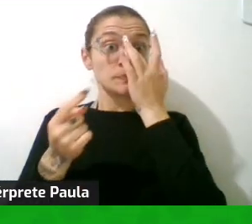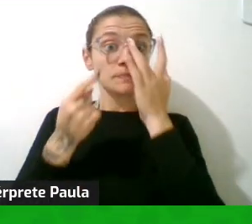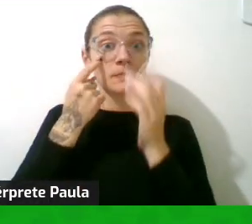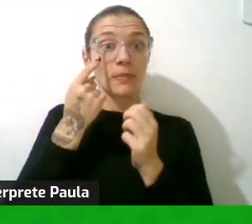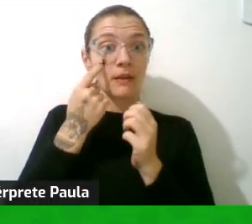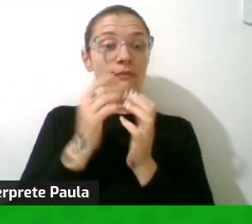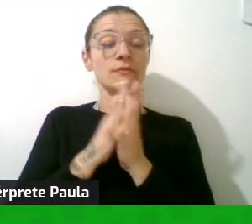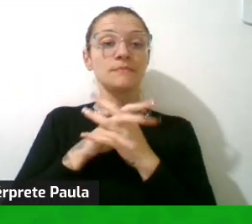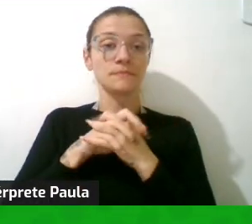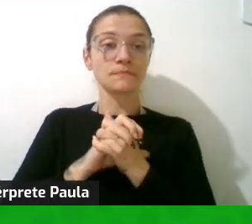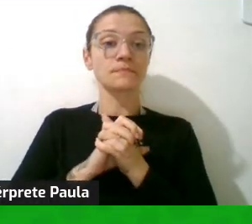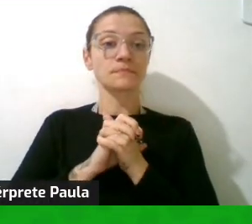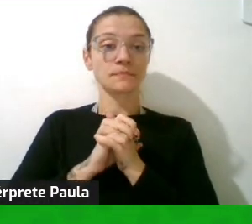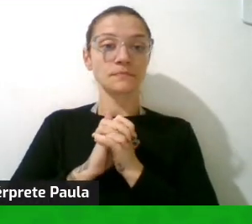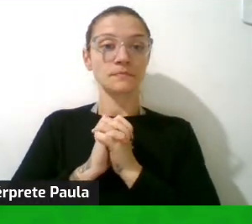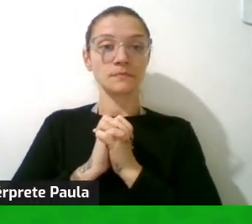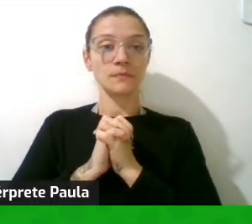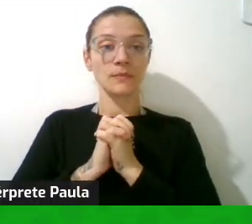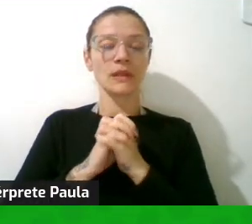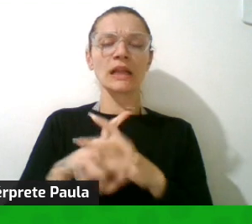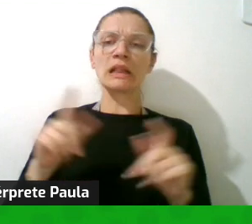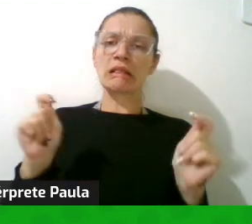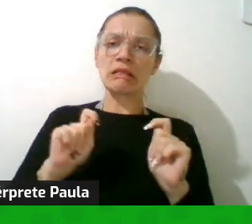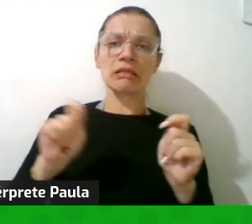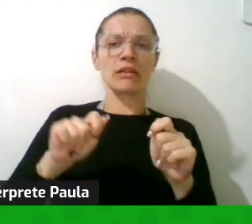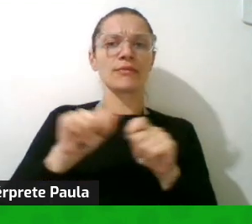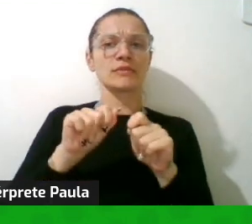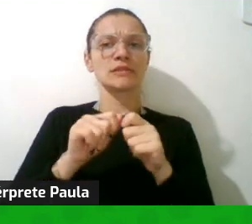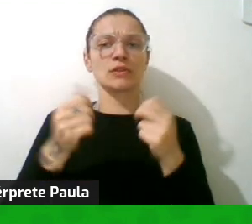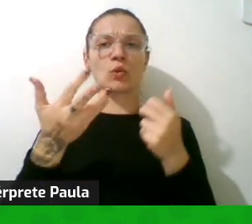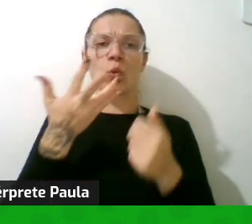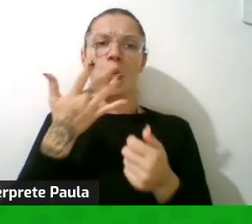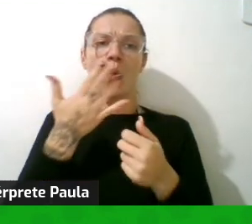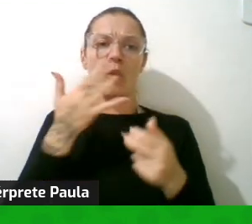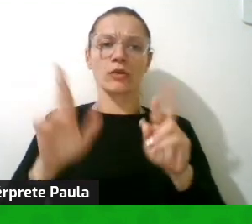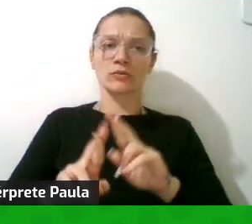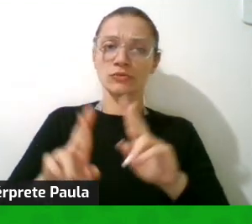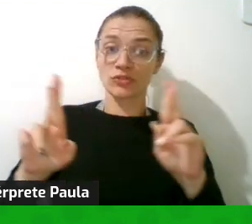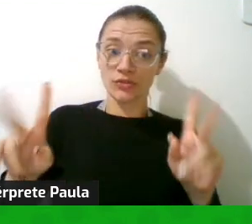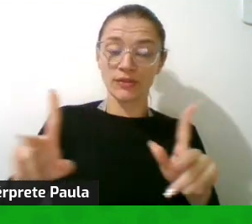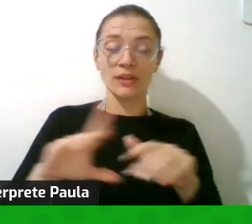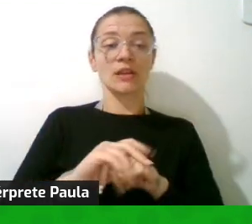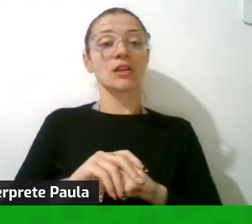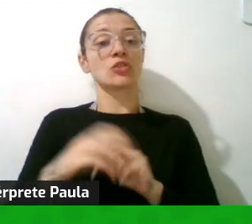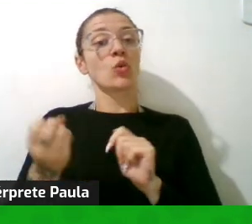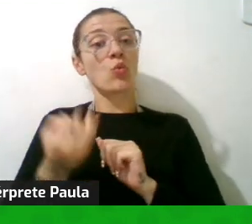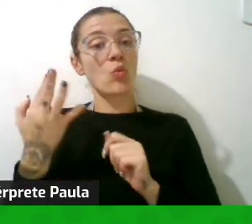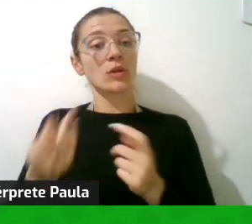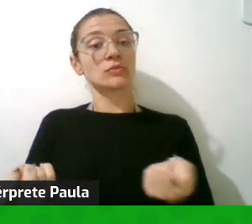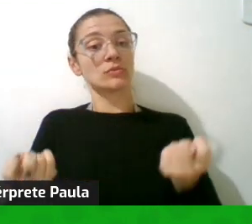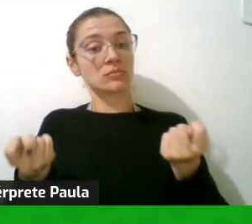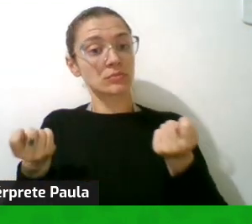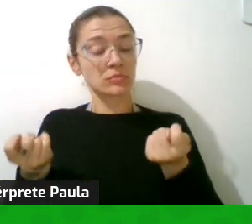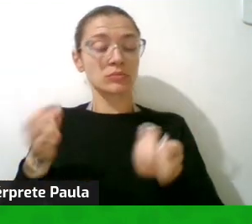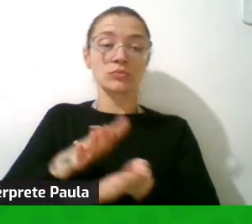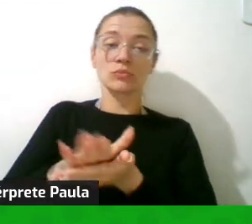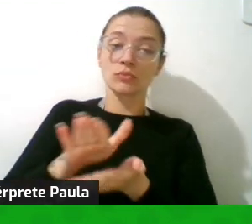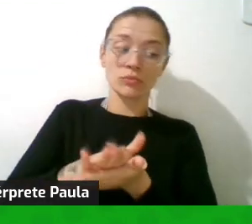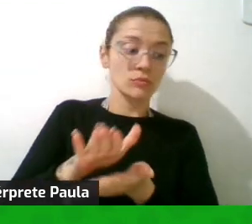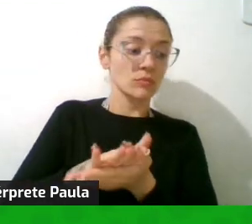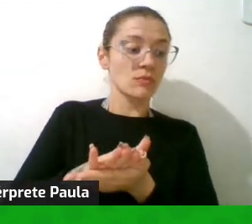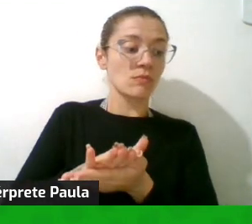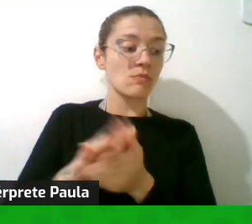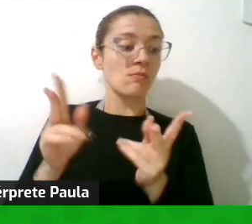barra também, com duas cores, digamos, um item de quanto você gastou, quanto você economizou, alguma coisa nesse sentido. O gráfico de